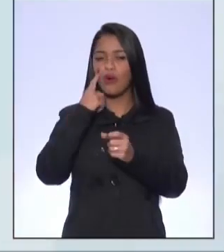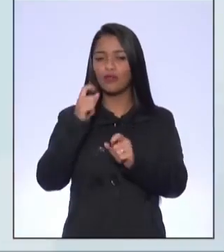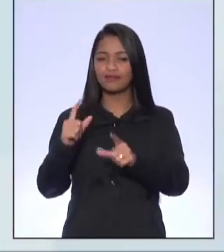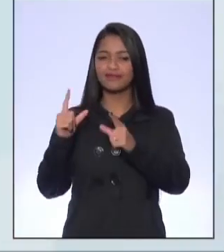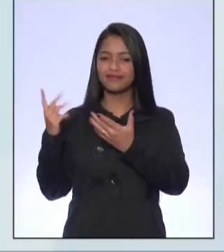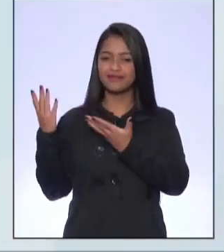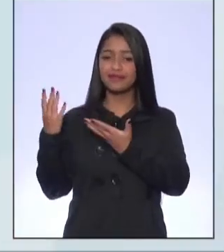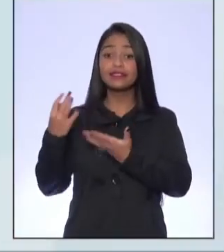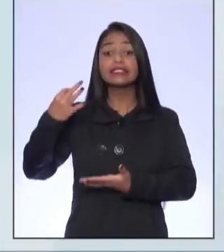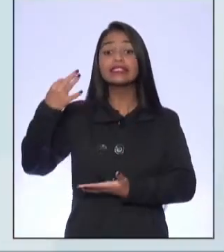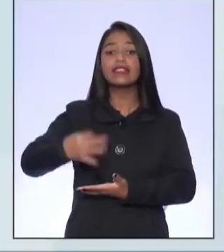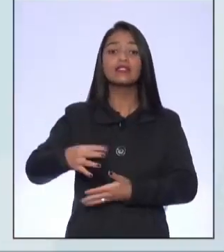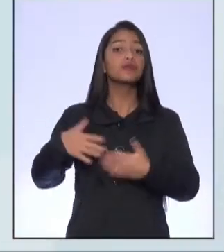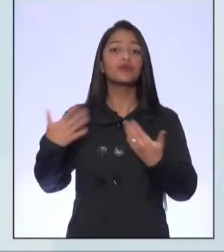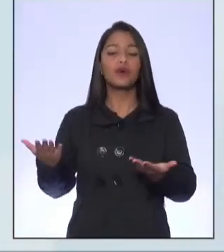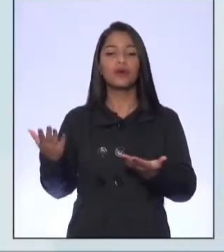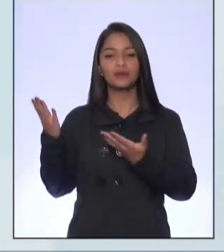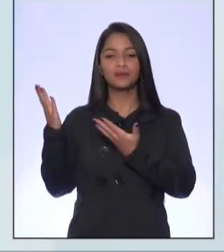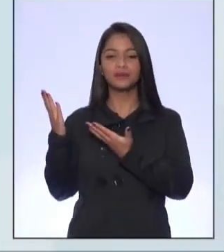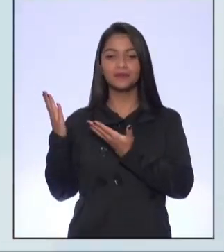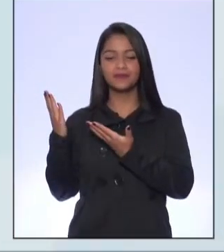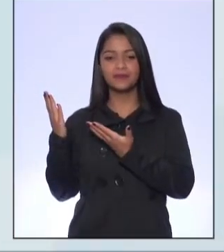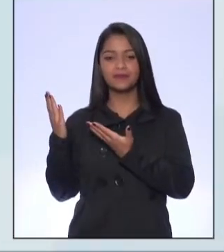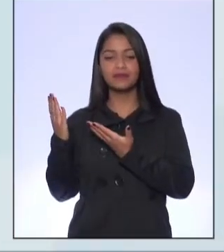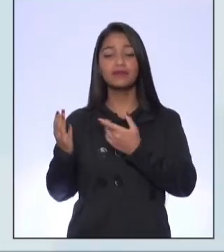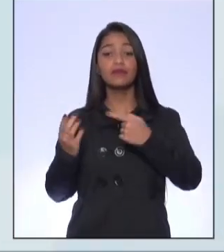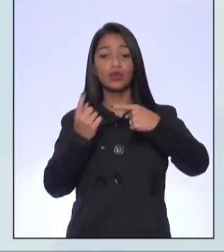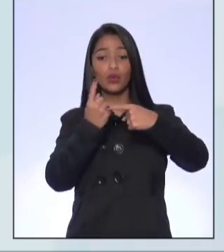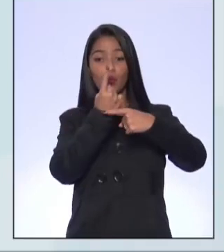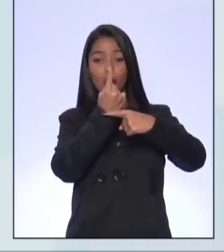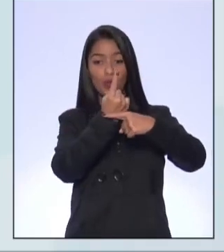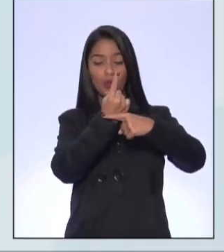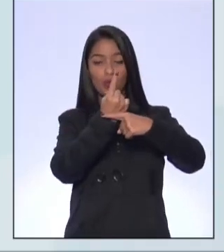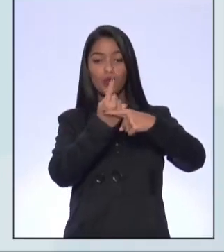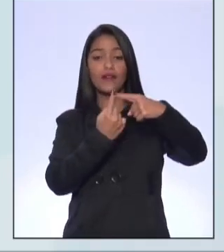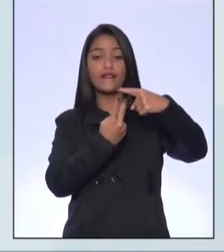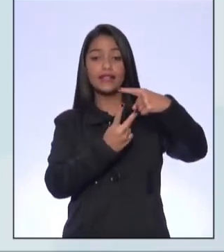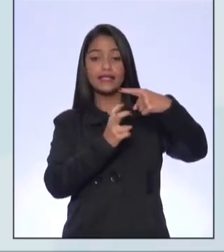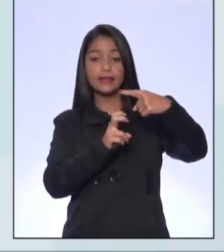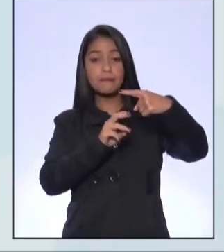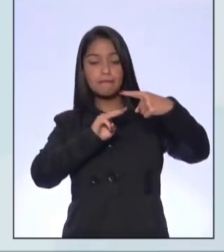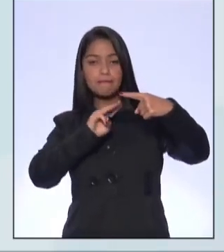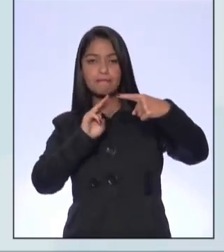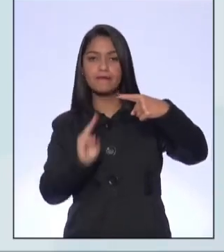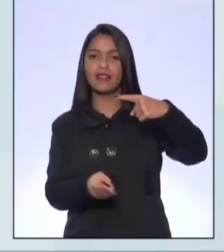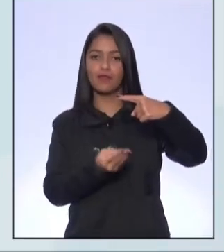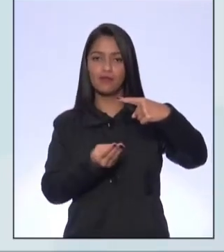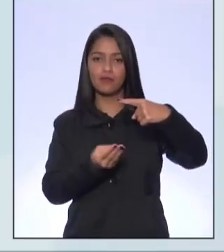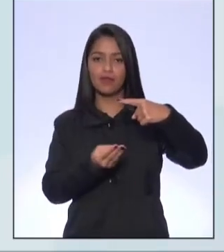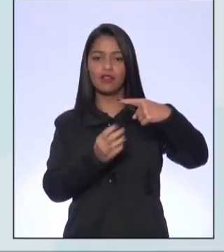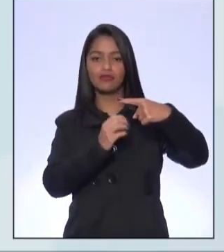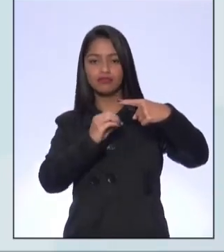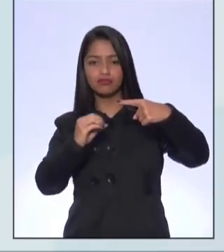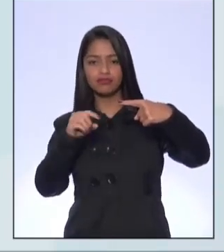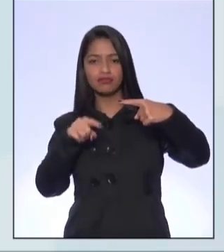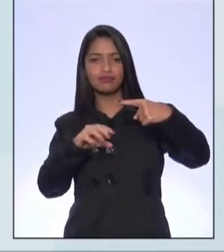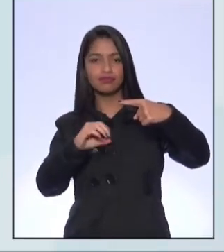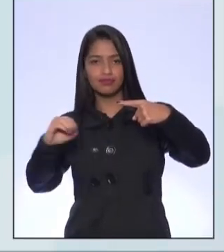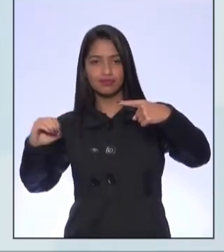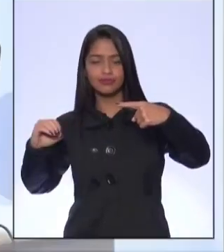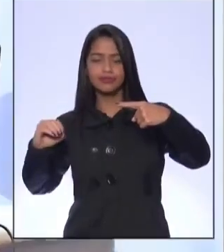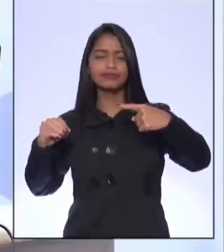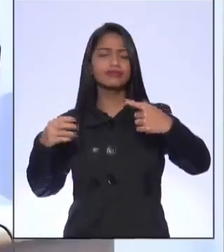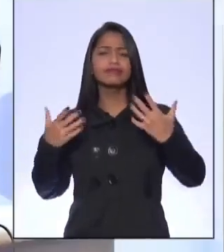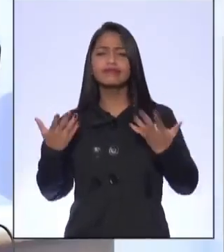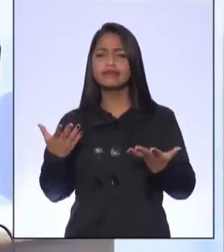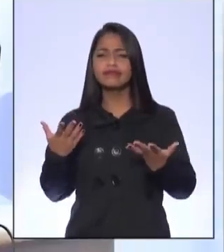resposta correta, né? Que é 1 sobre 25 milhões ali, né? O que que nós temos que